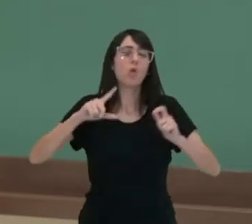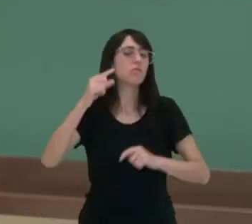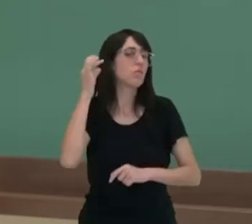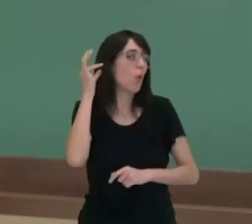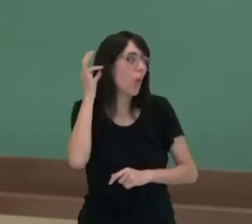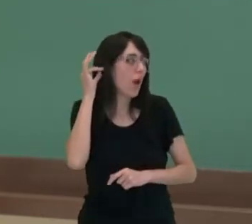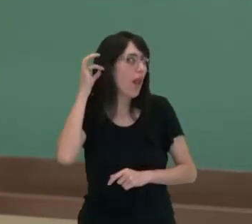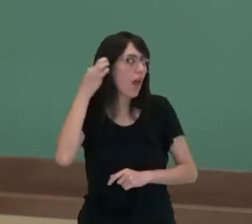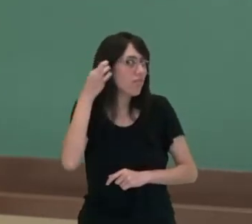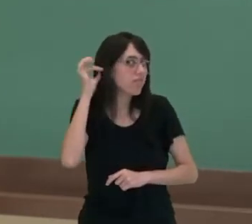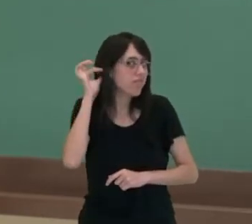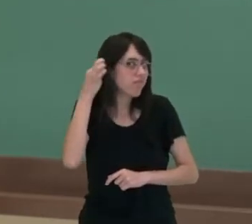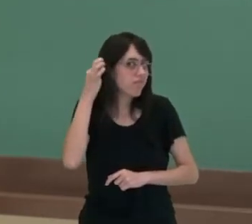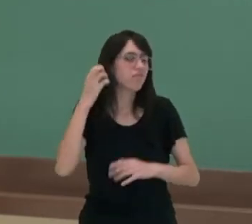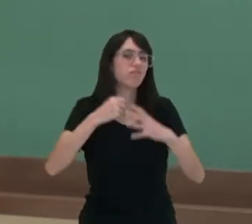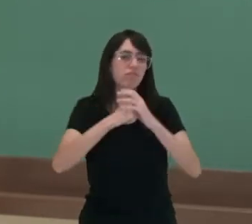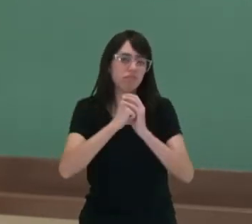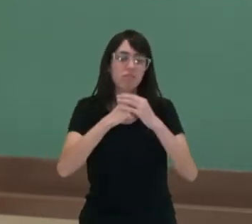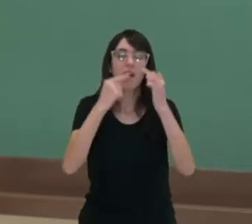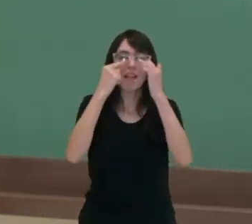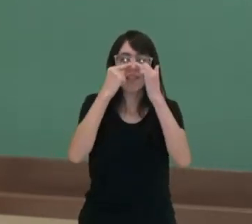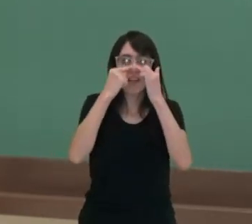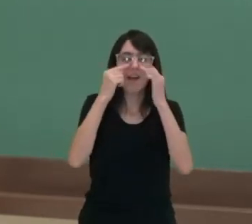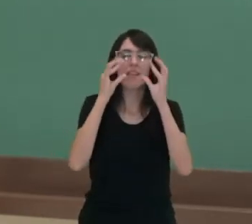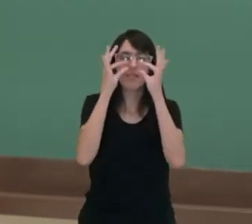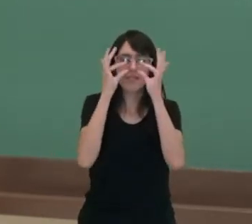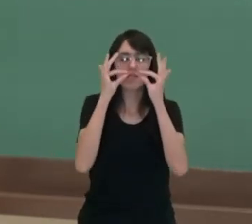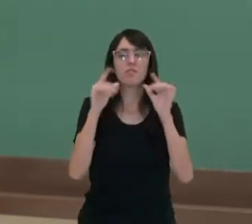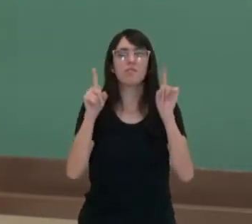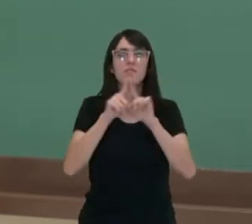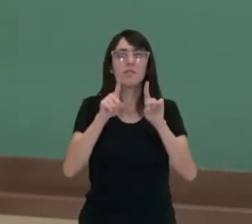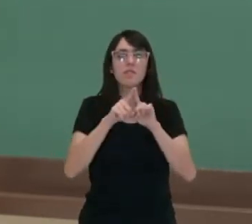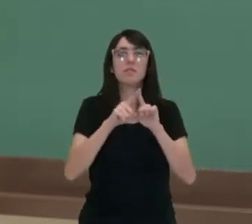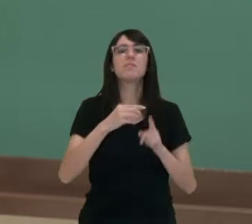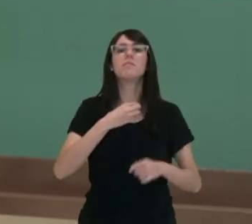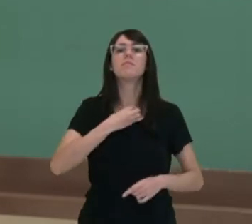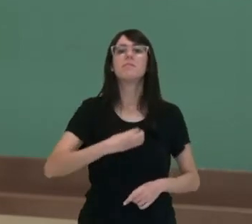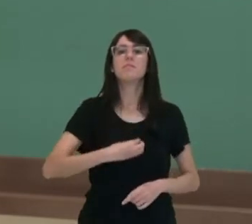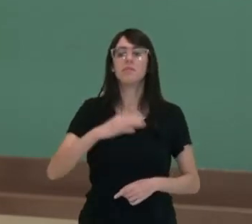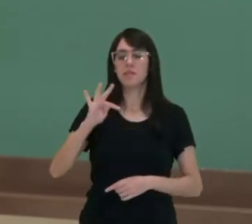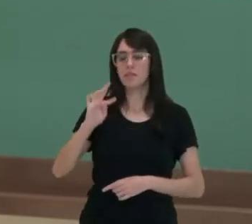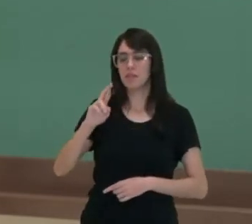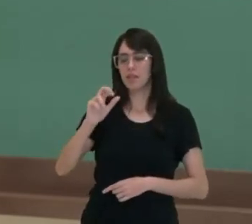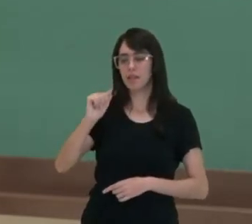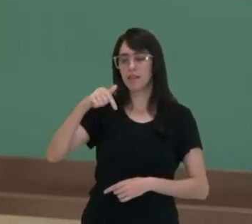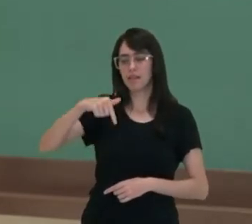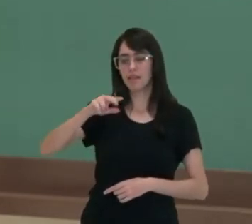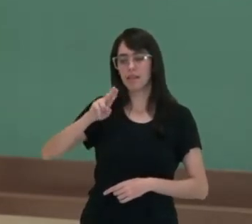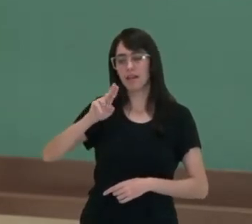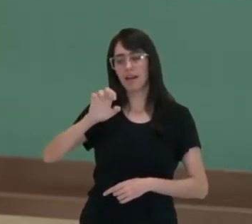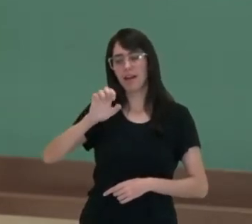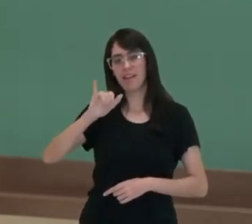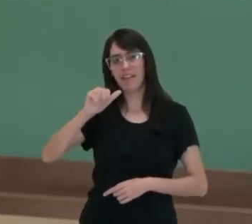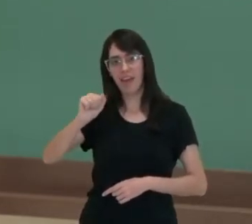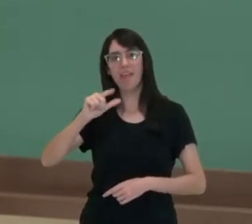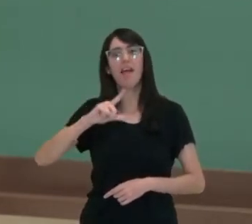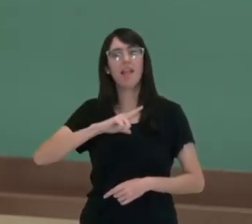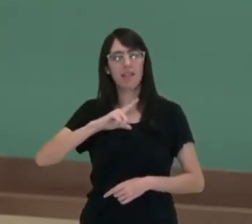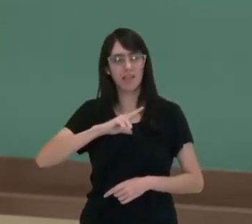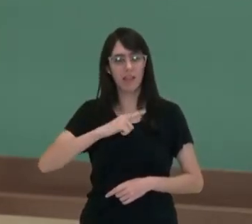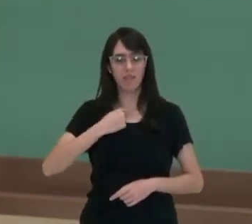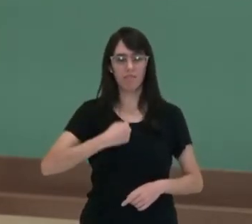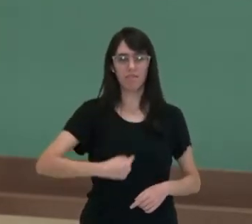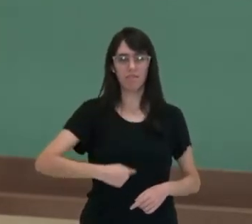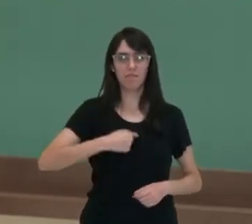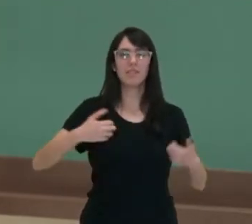dobrar a orelha. Nariz, na traqueia, né? Nessa árvore respiratória, tem o tecido cartilaginoso.